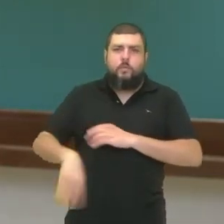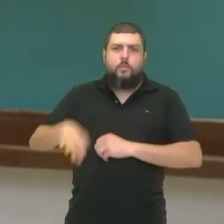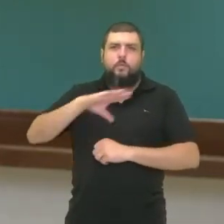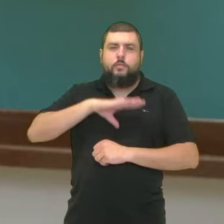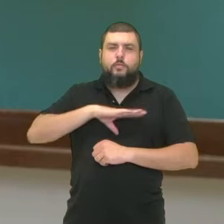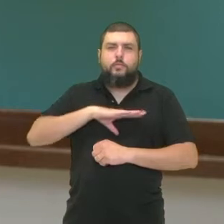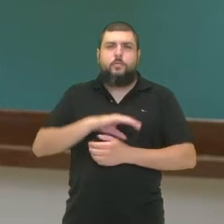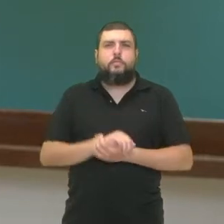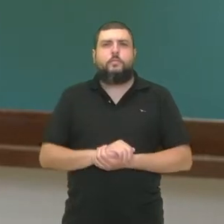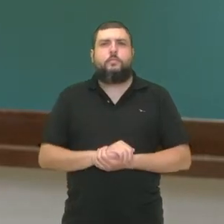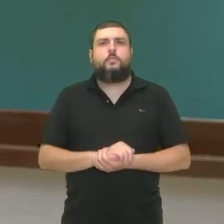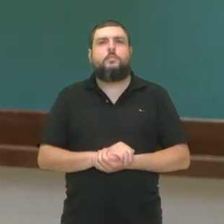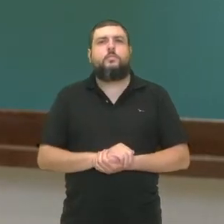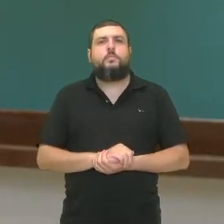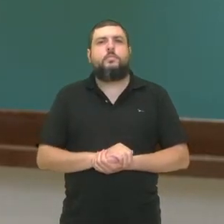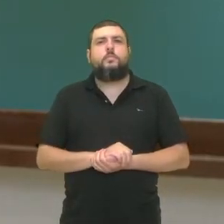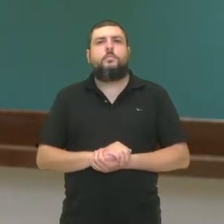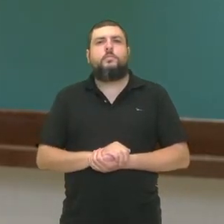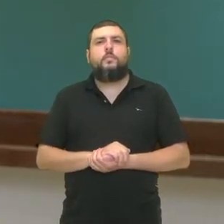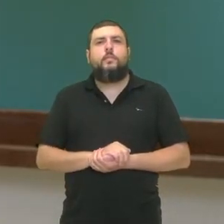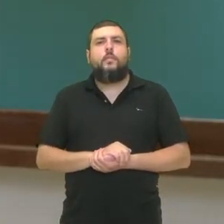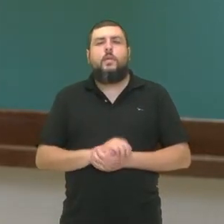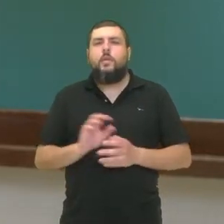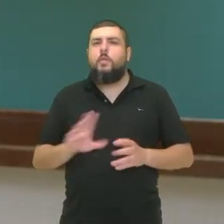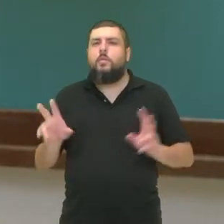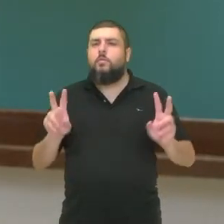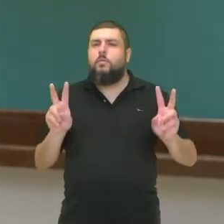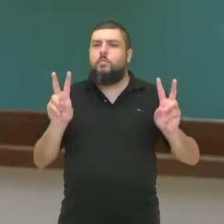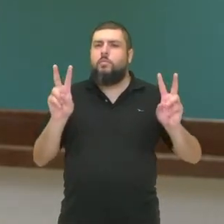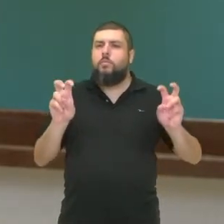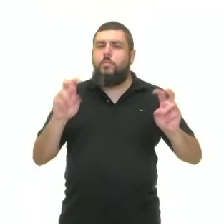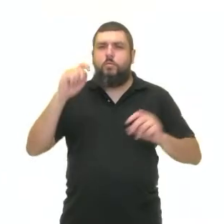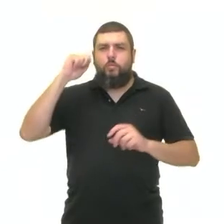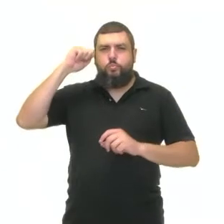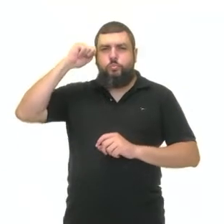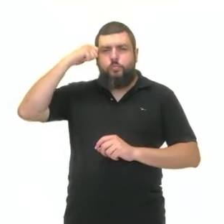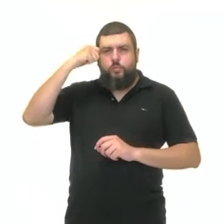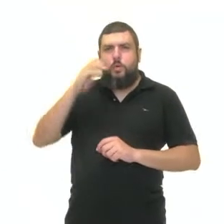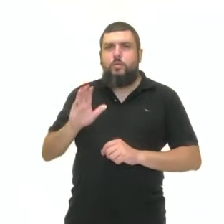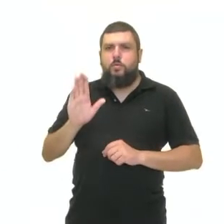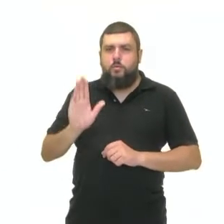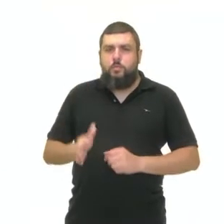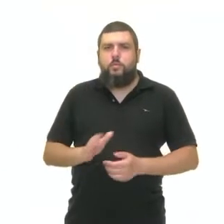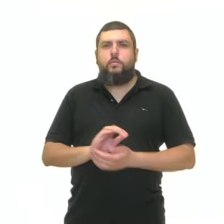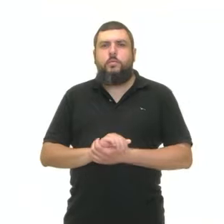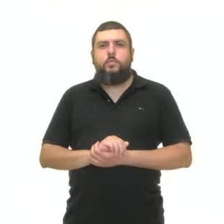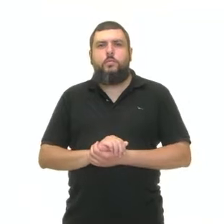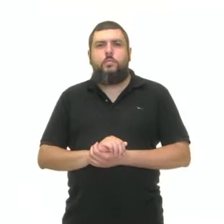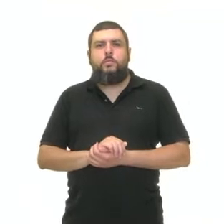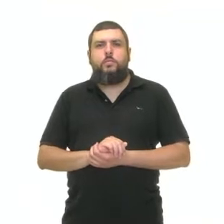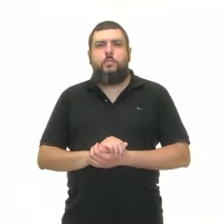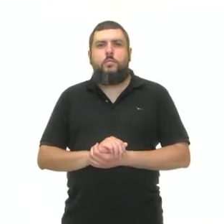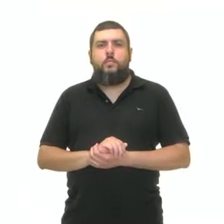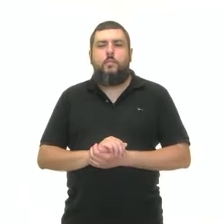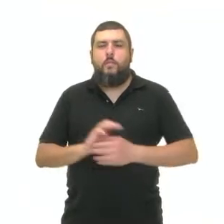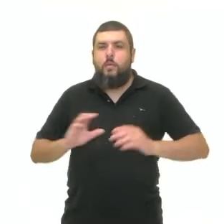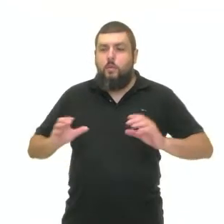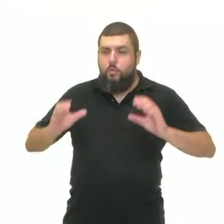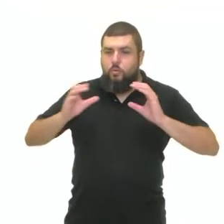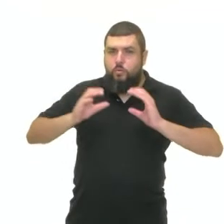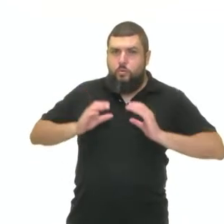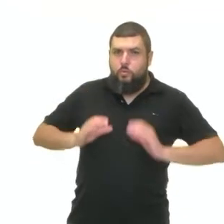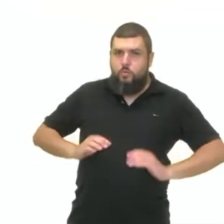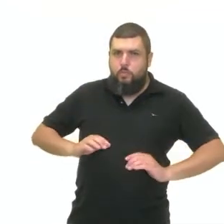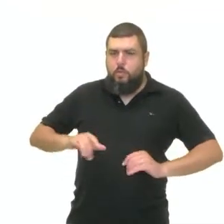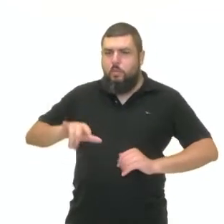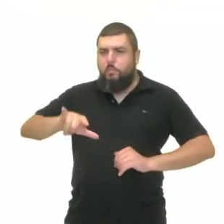tema. A professora colocou em negrito o tema já para destacar. Então, veja, manipulação do comportamento do usuário pelo controle